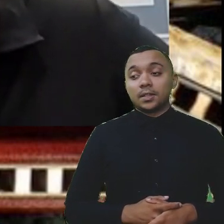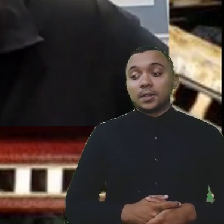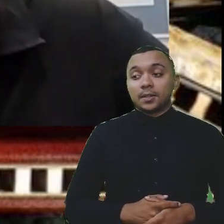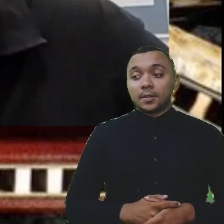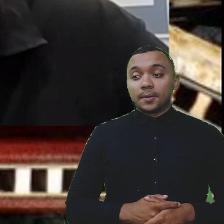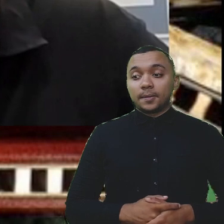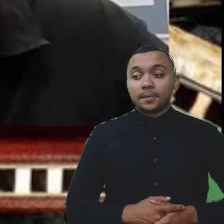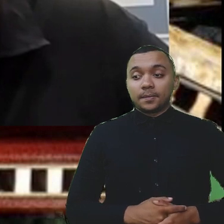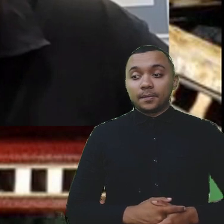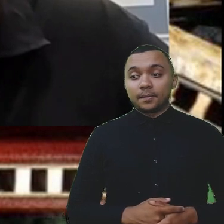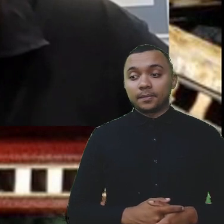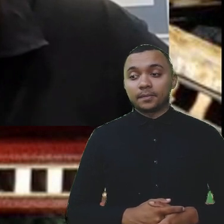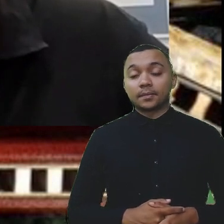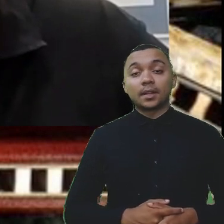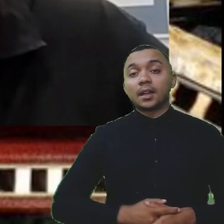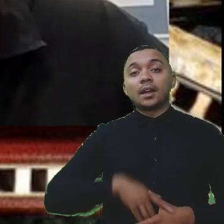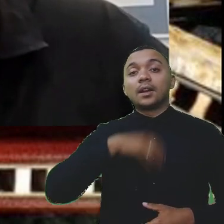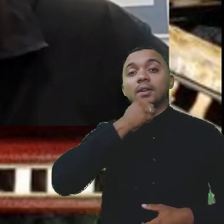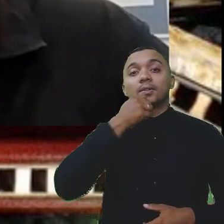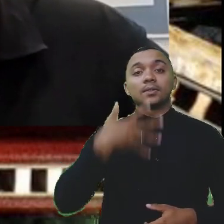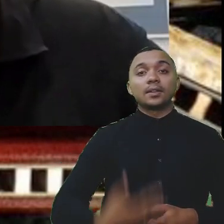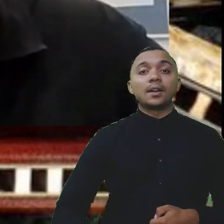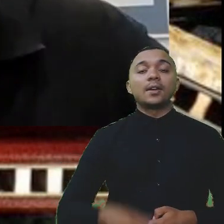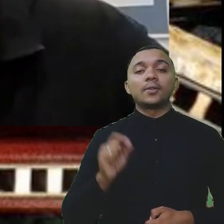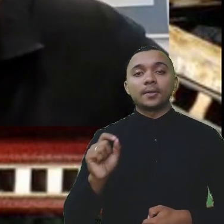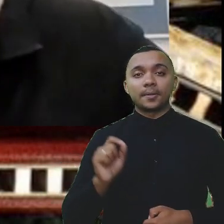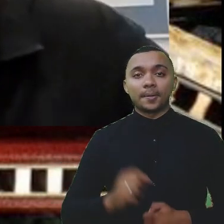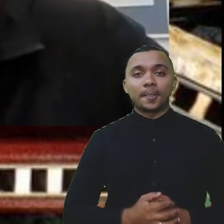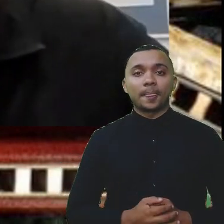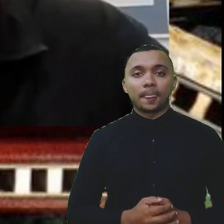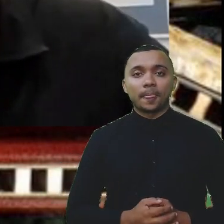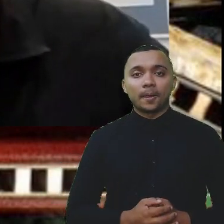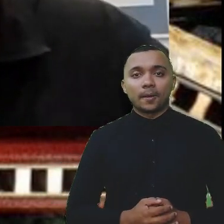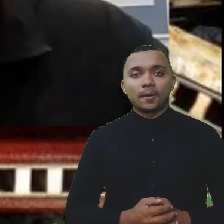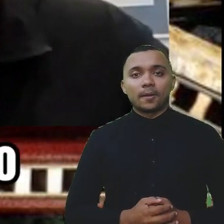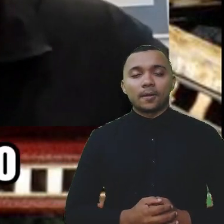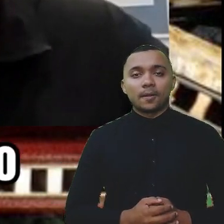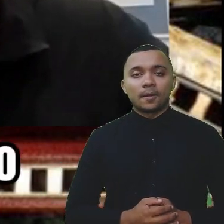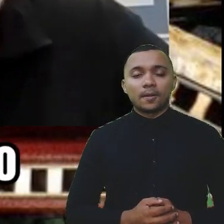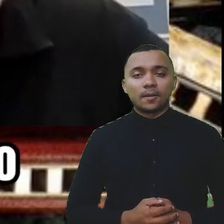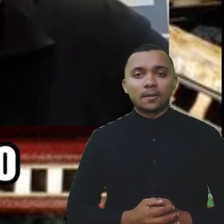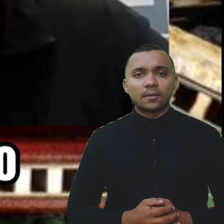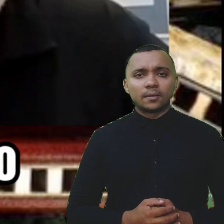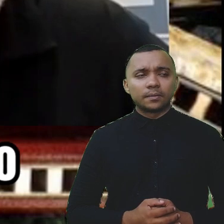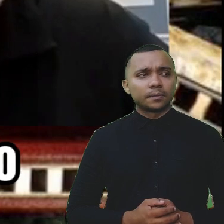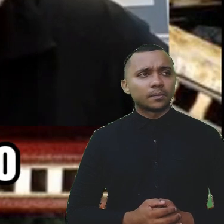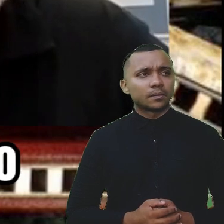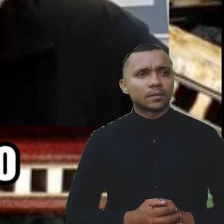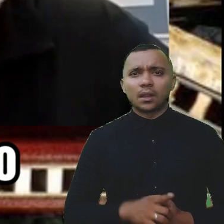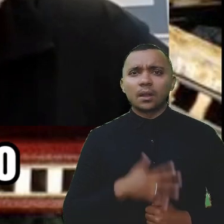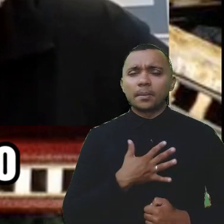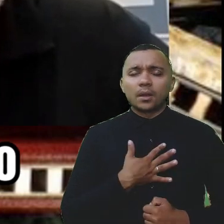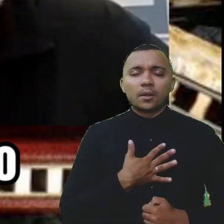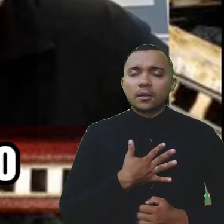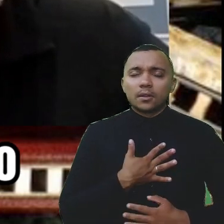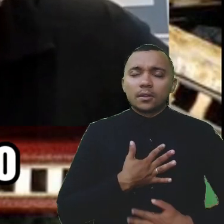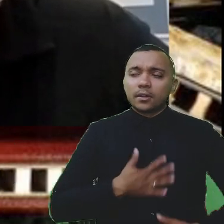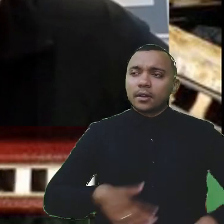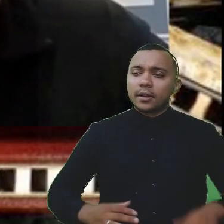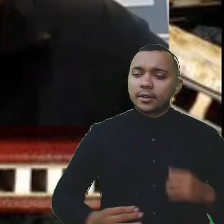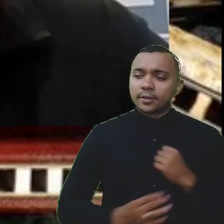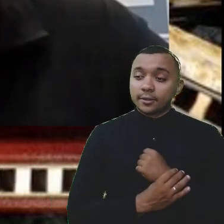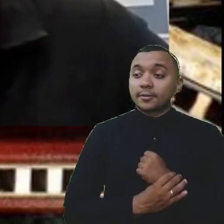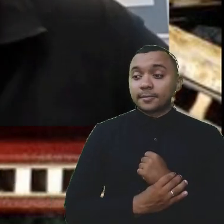Eu me sinto como se fala assim, cara, é aqui que eu quero estar, é aqui que eu me sinto à vontade.